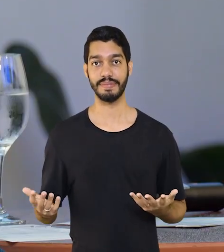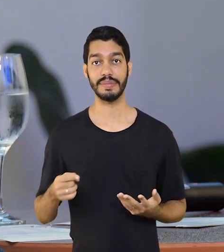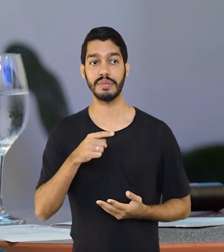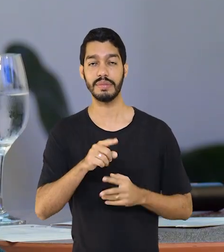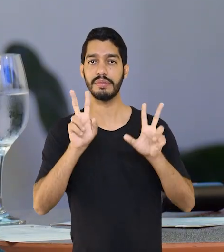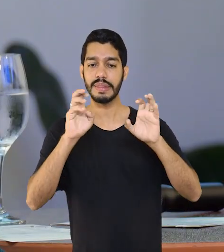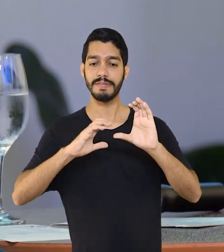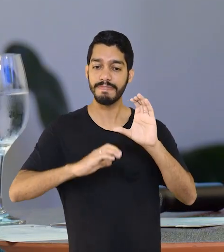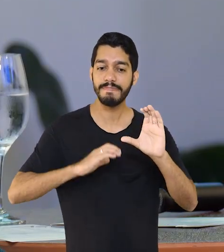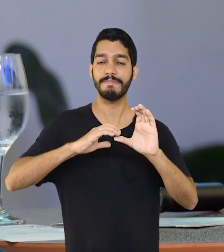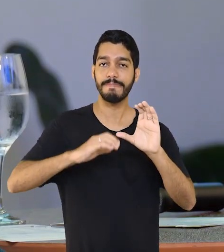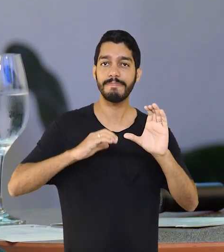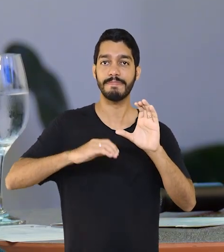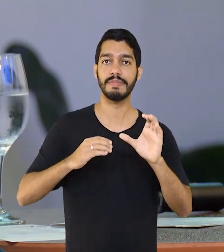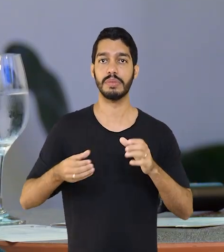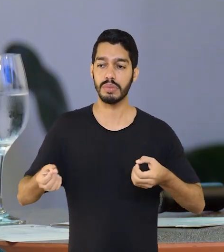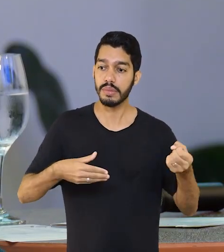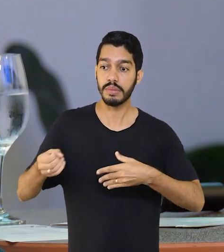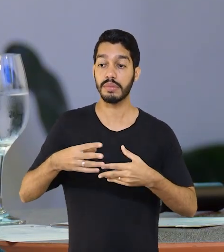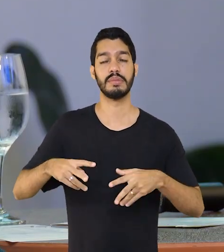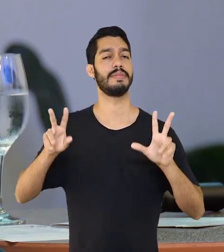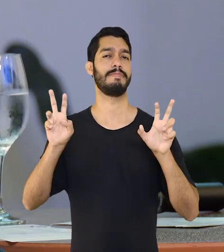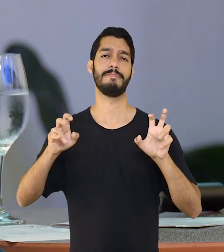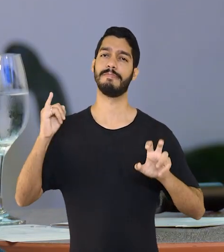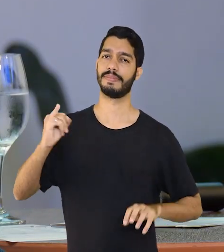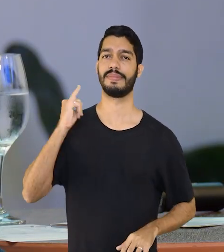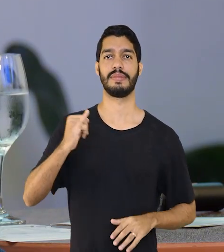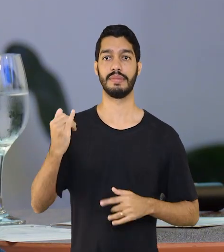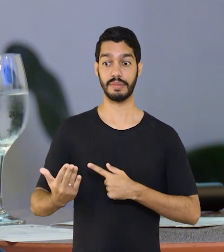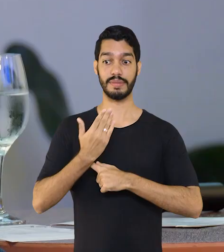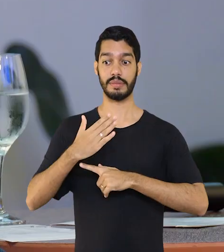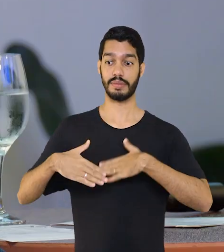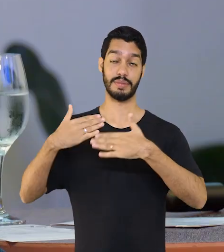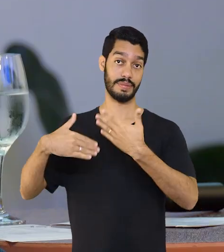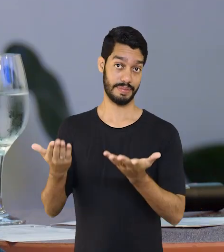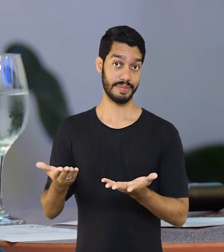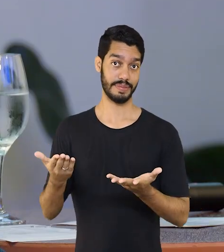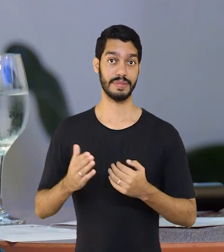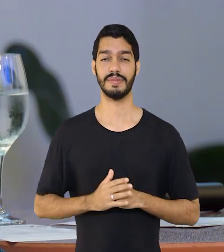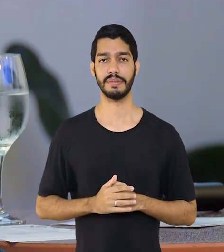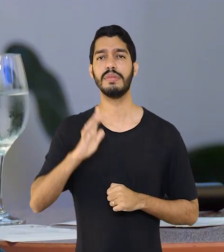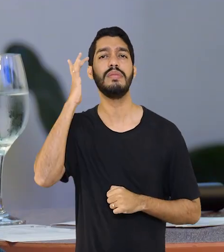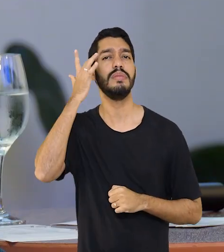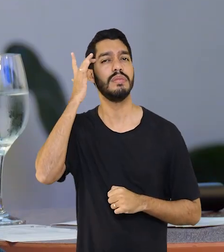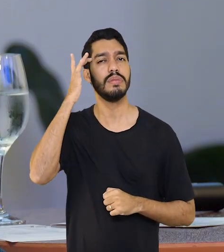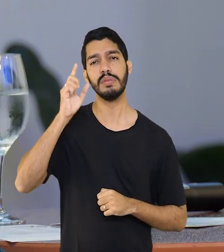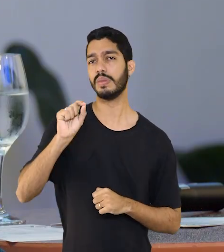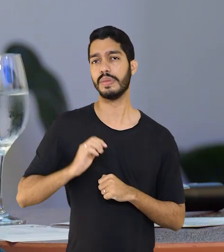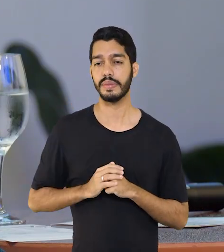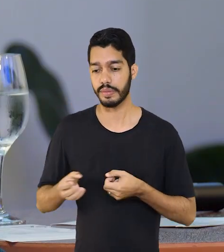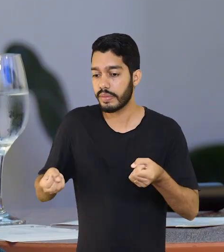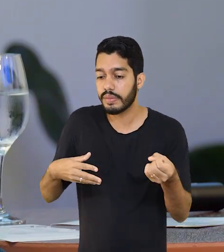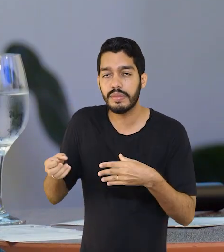esse ciclo permanente de inovação ele é essencial, né, para o crescimento e etc. E eu acho, o meu ponto